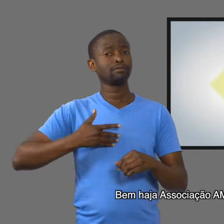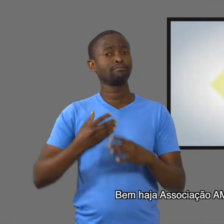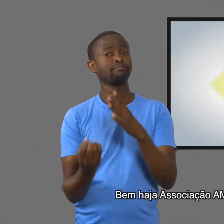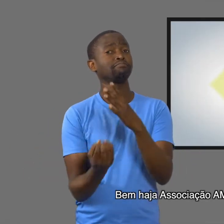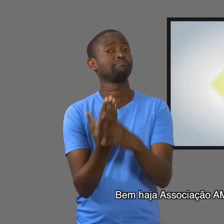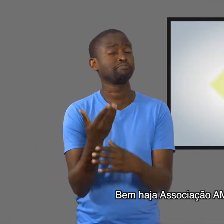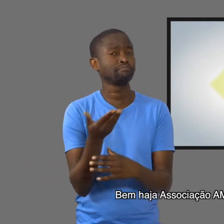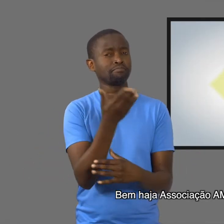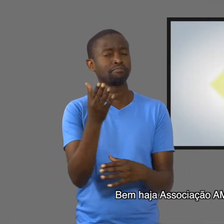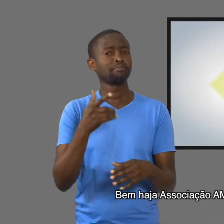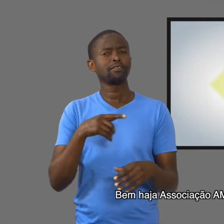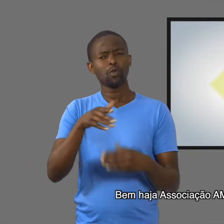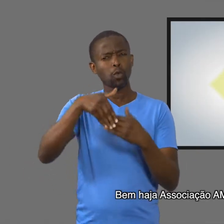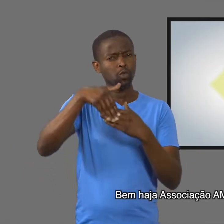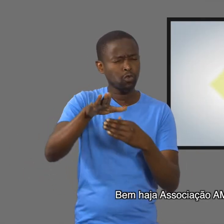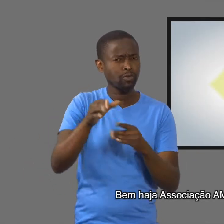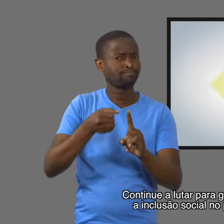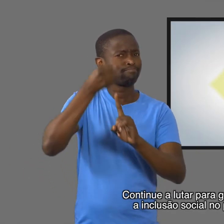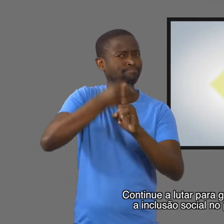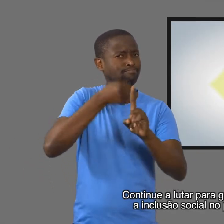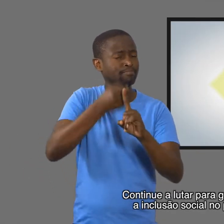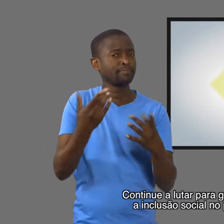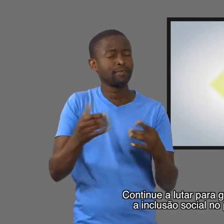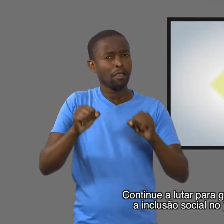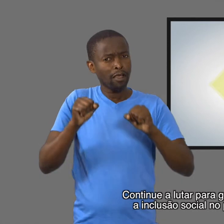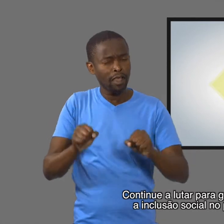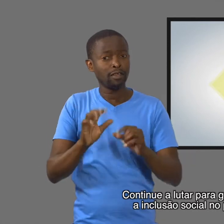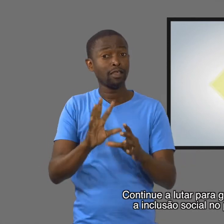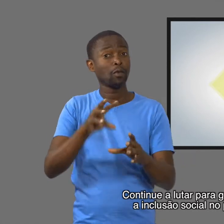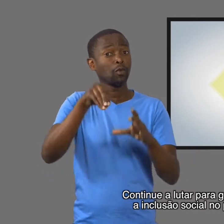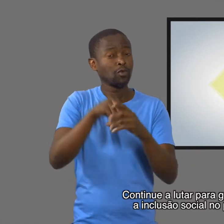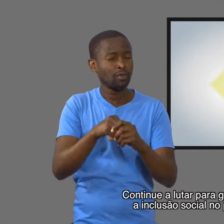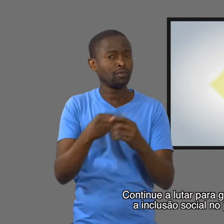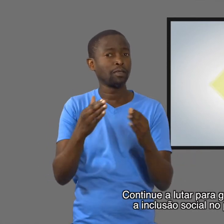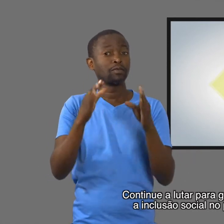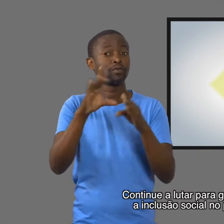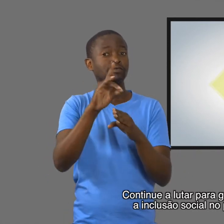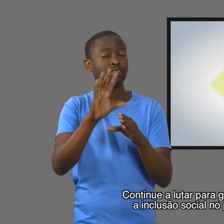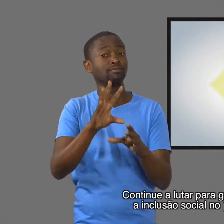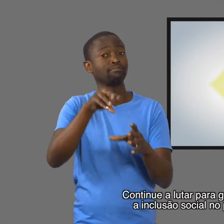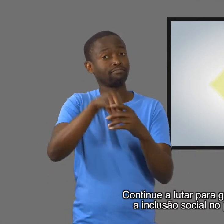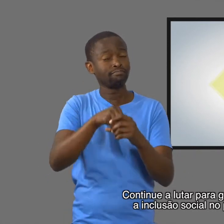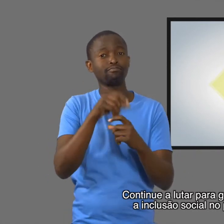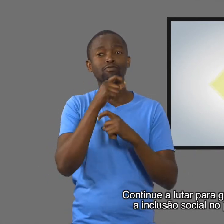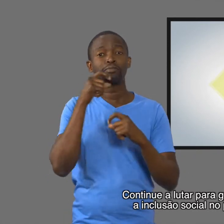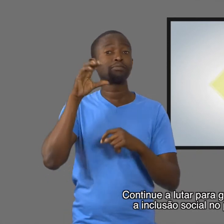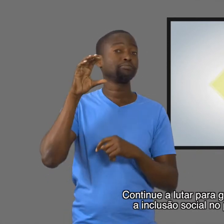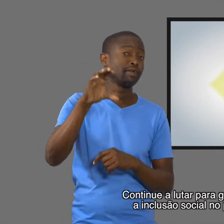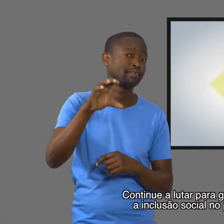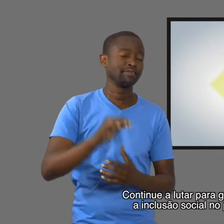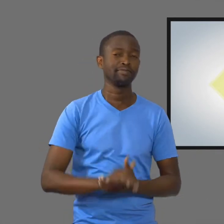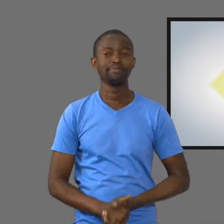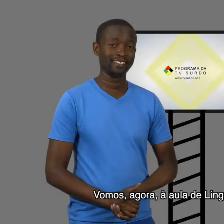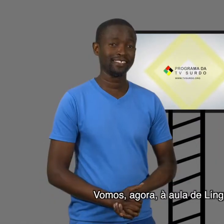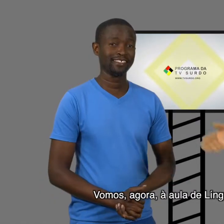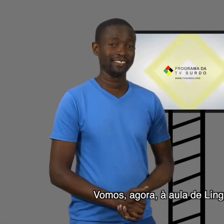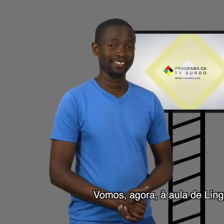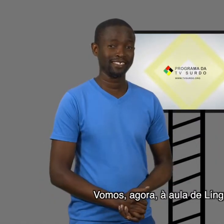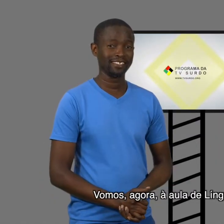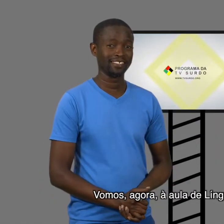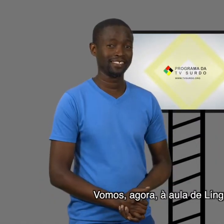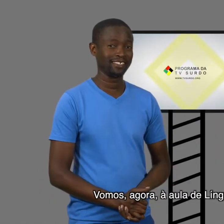Bem-aja, Associação Amamos. Continue a lutar para garantir a inclusão social no país.